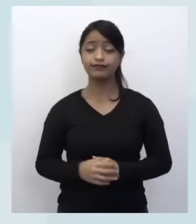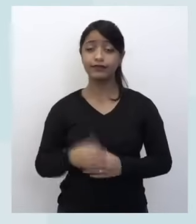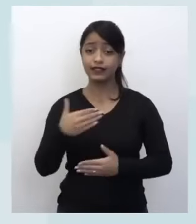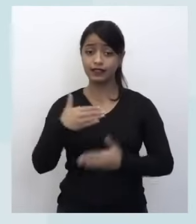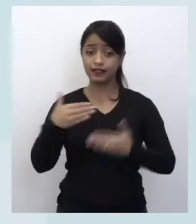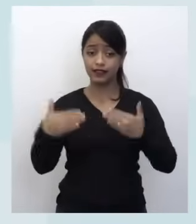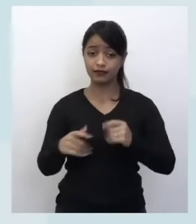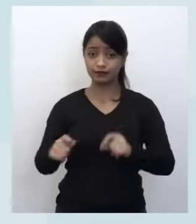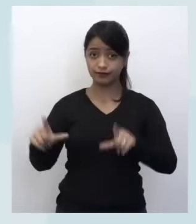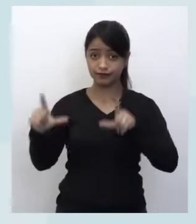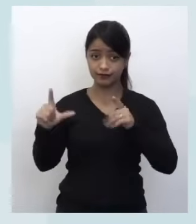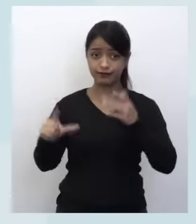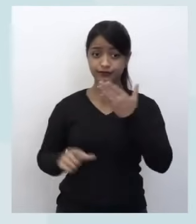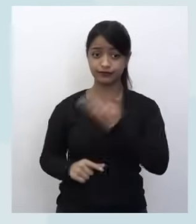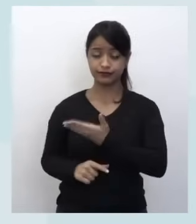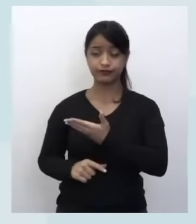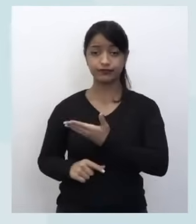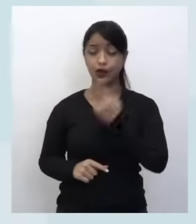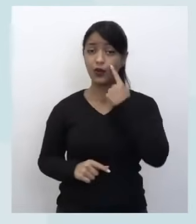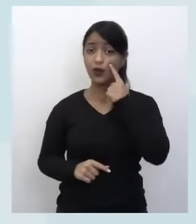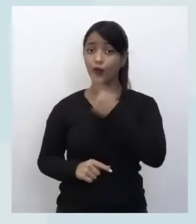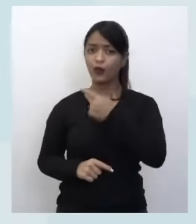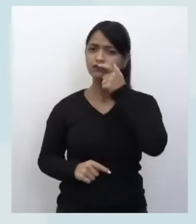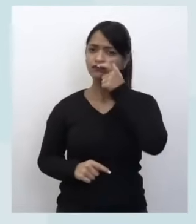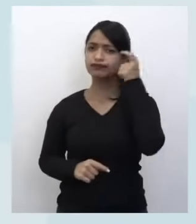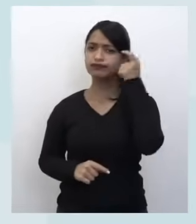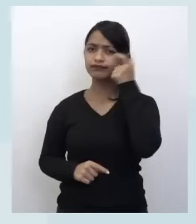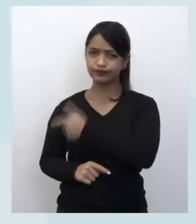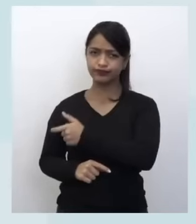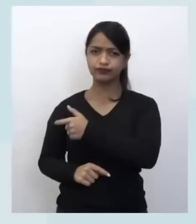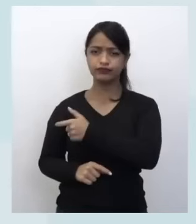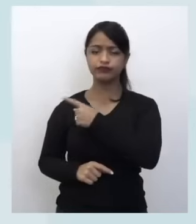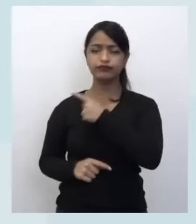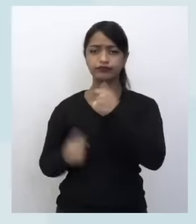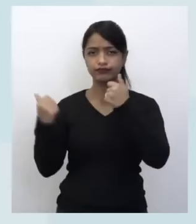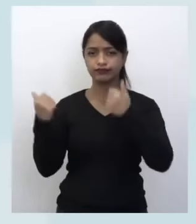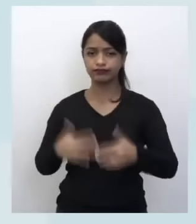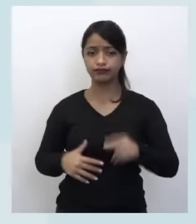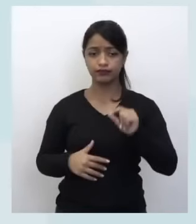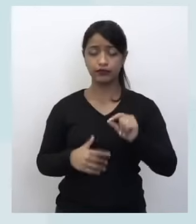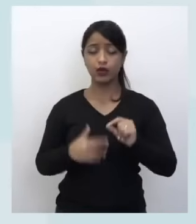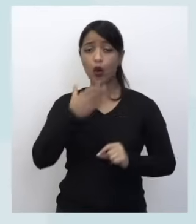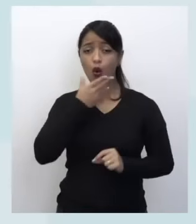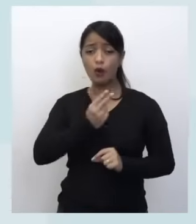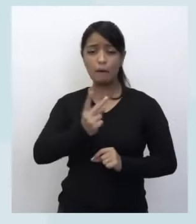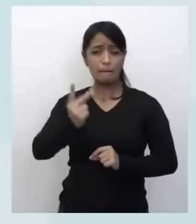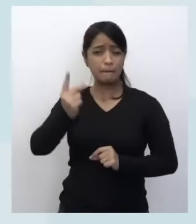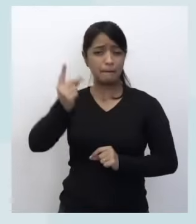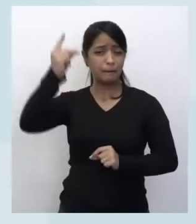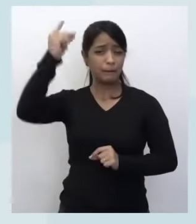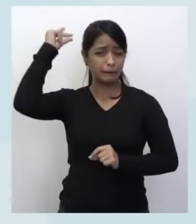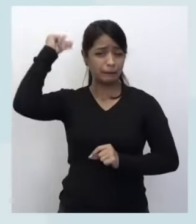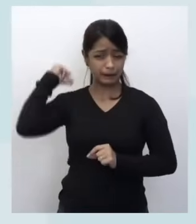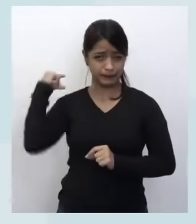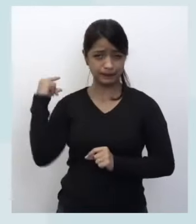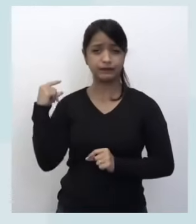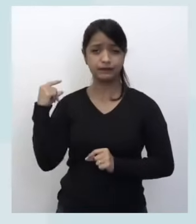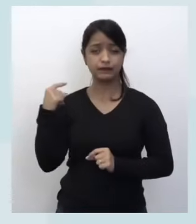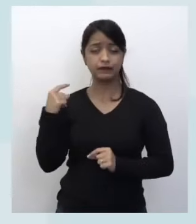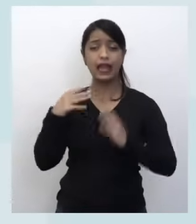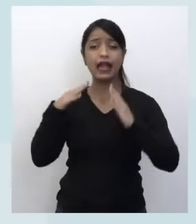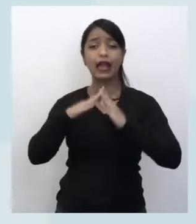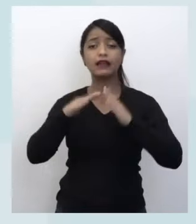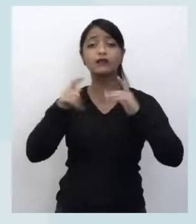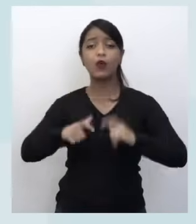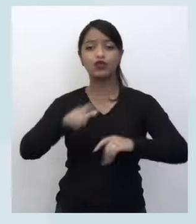slide direto, porque olha que interessante esse relato. Um homem primitivo, um homem das cavernas